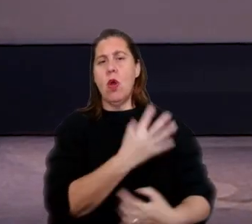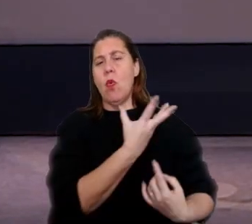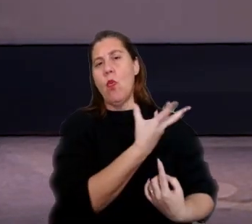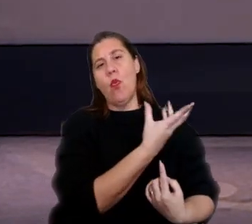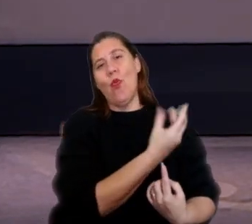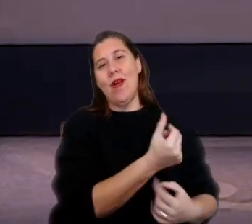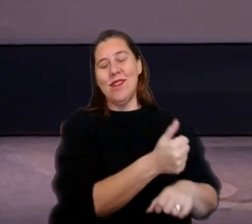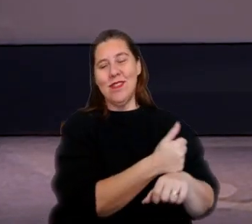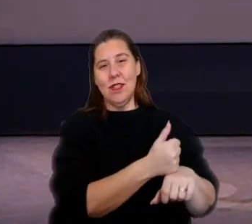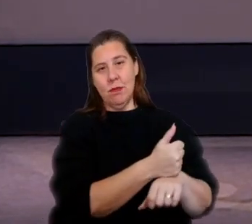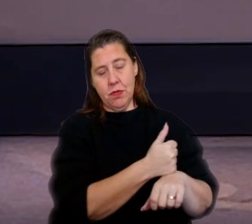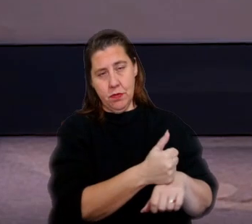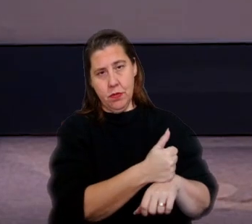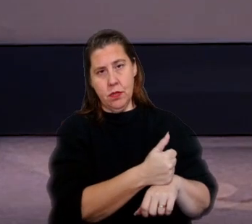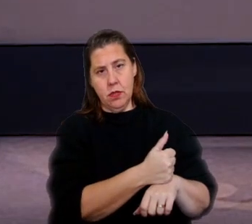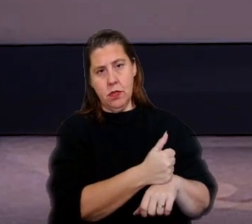o artista